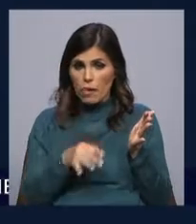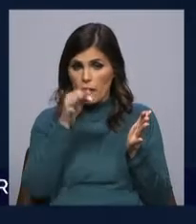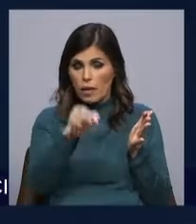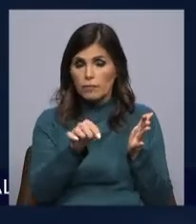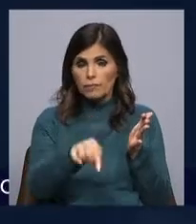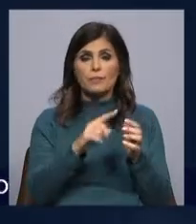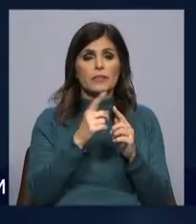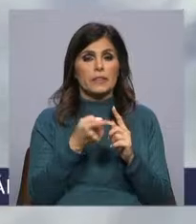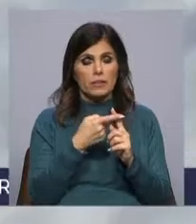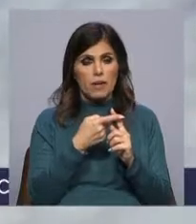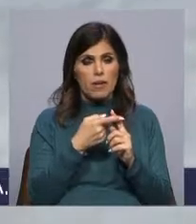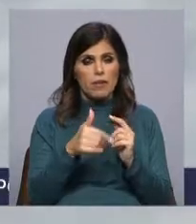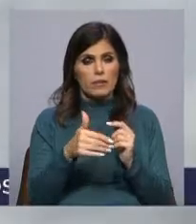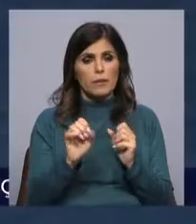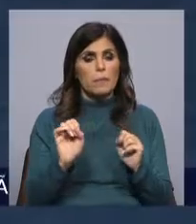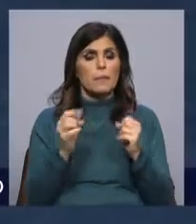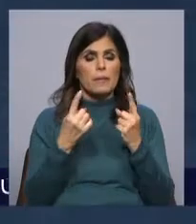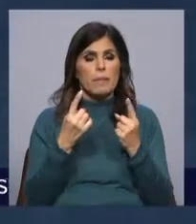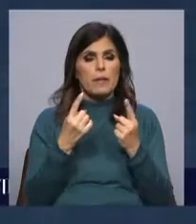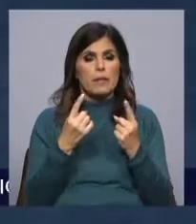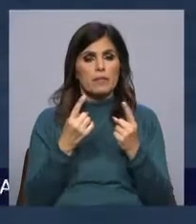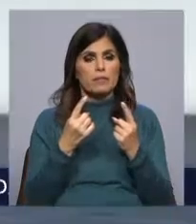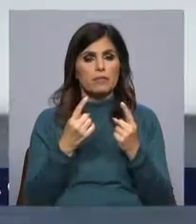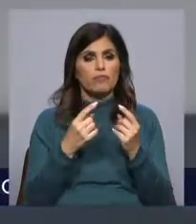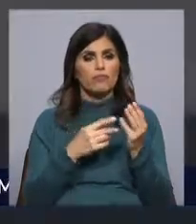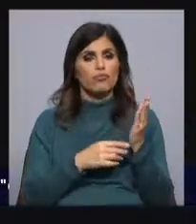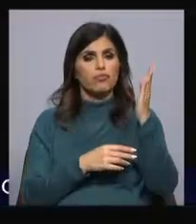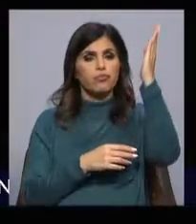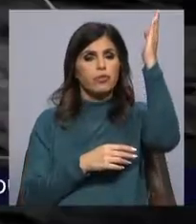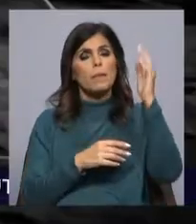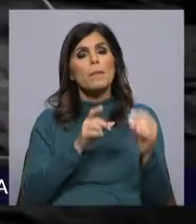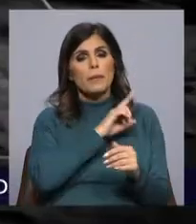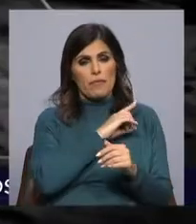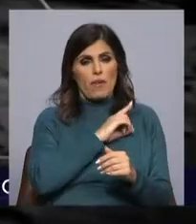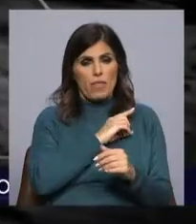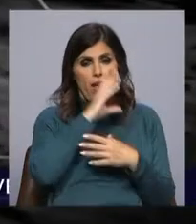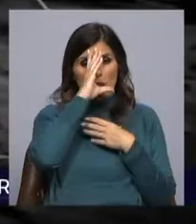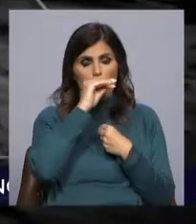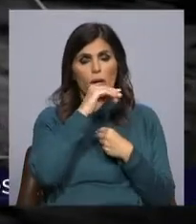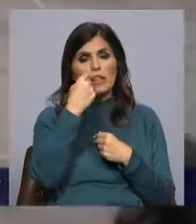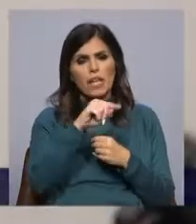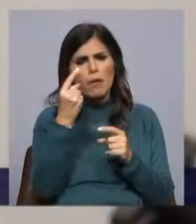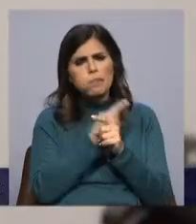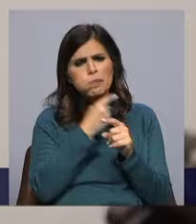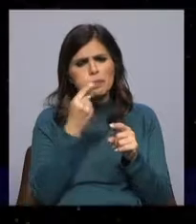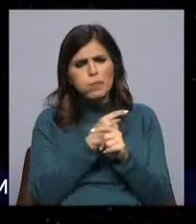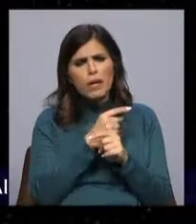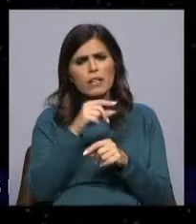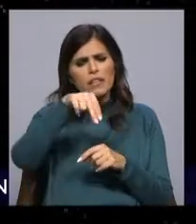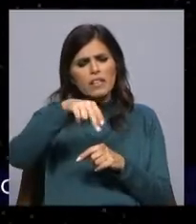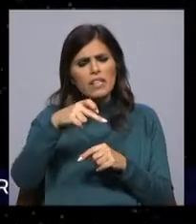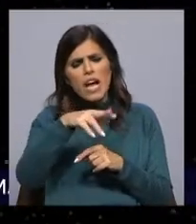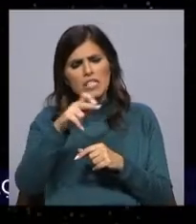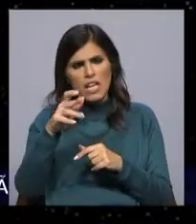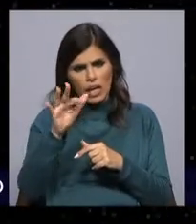que será a primeira missão privada a chegar à Lua. Leva a instrumentação da NASA, leva cerca de 14 instrumentos da